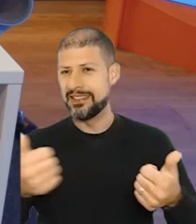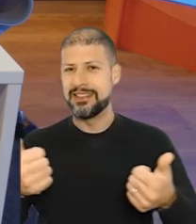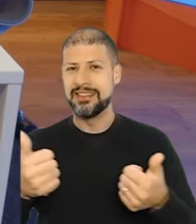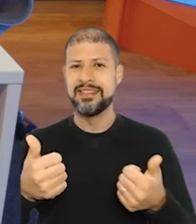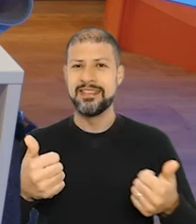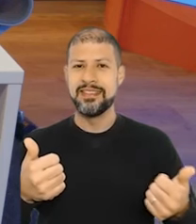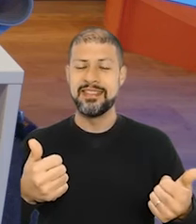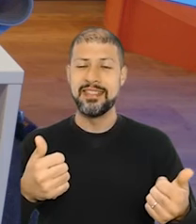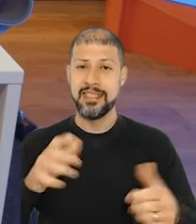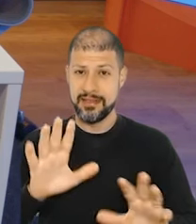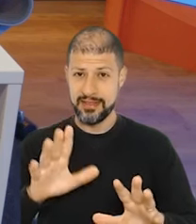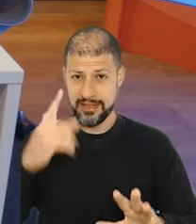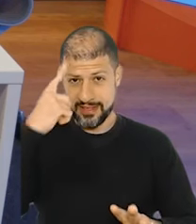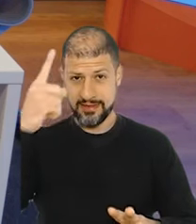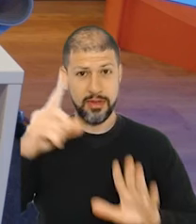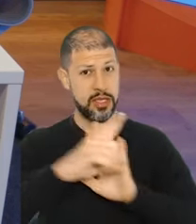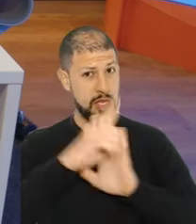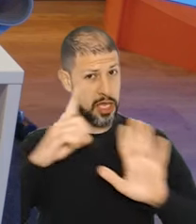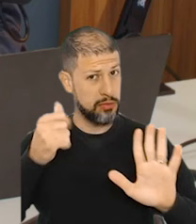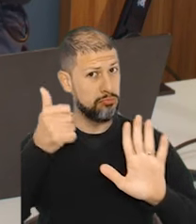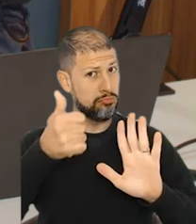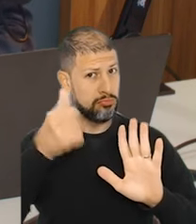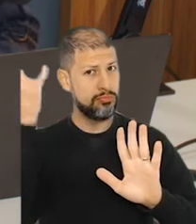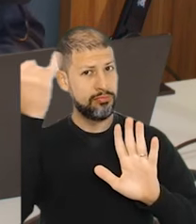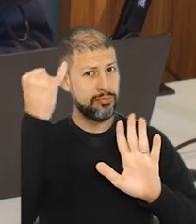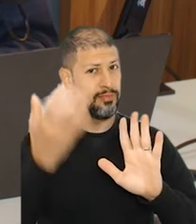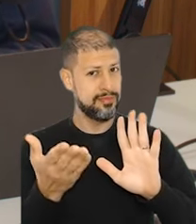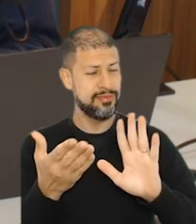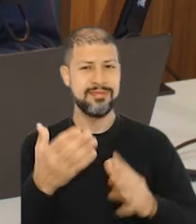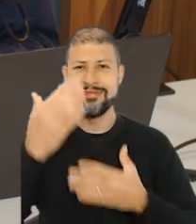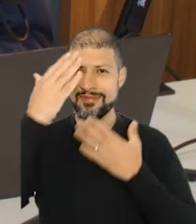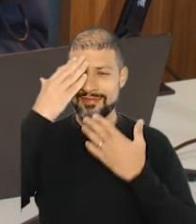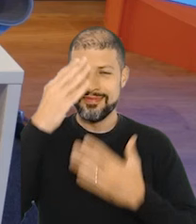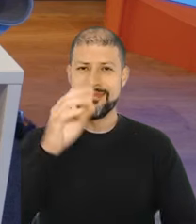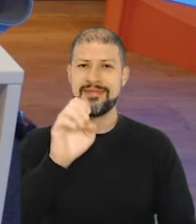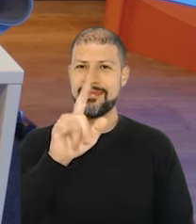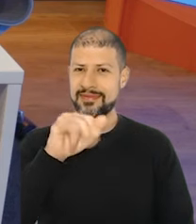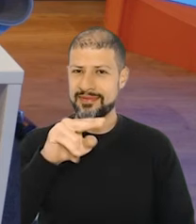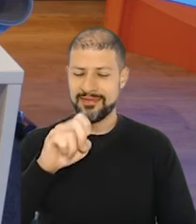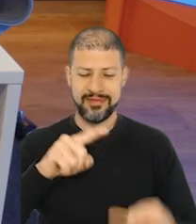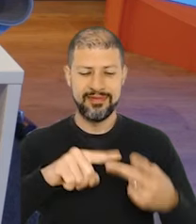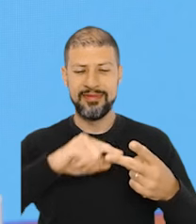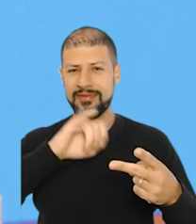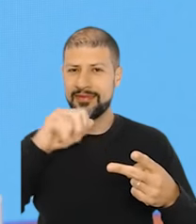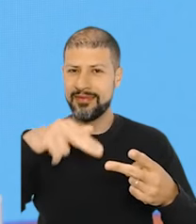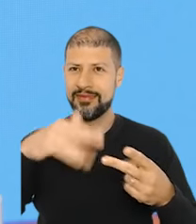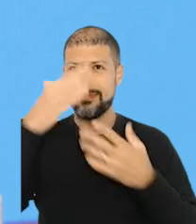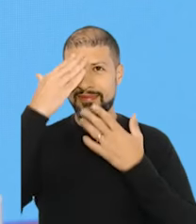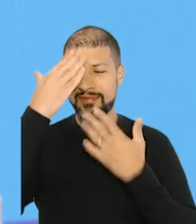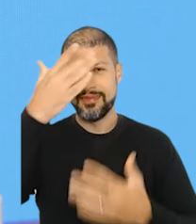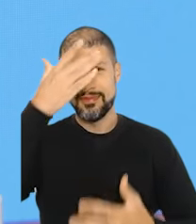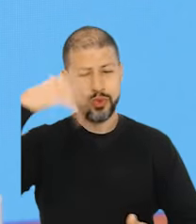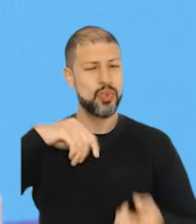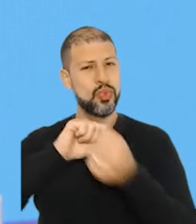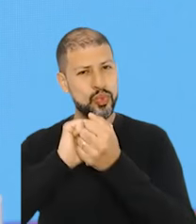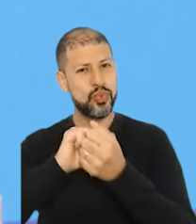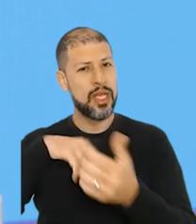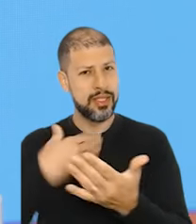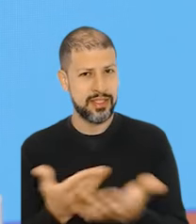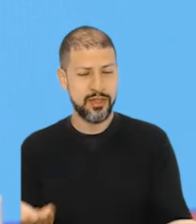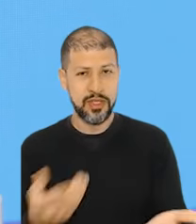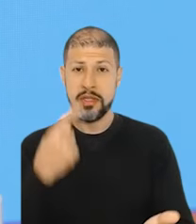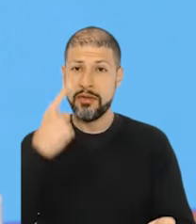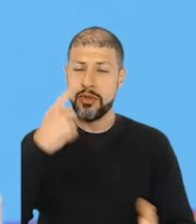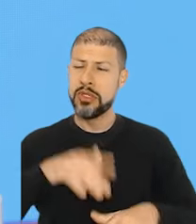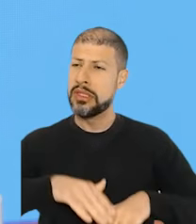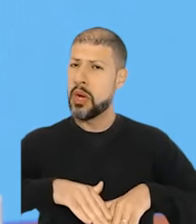as informações e não vamos deixar de fazer a declaração é muito importante gente Obrigado Elan Obrigado Jean Obrigado pessoal que ficou até oo final com